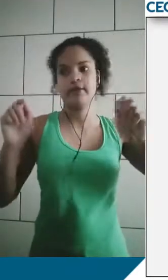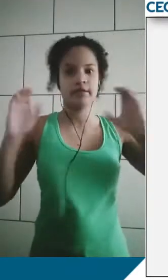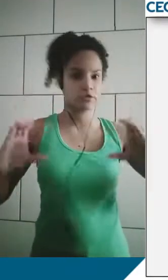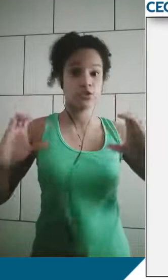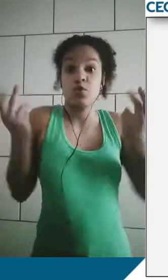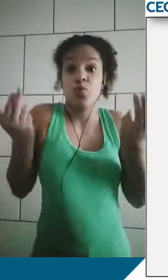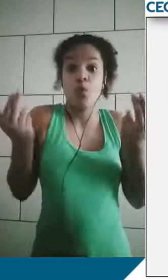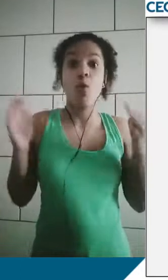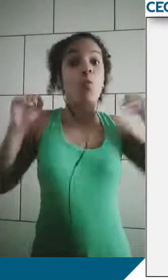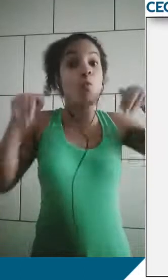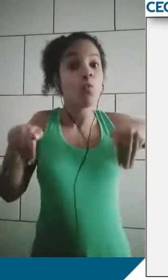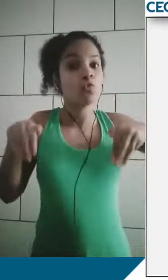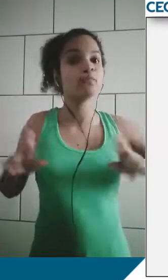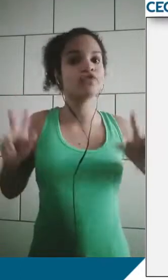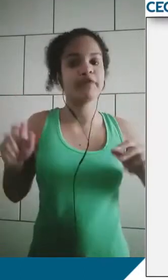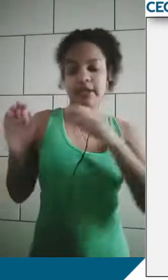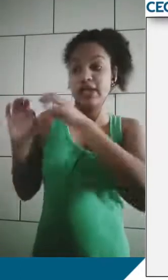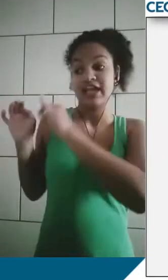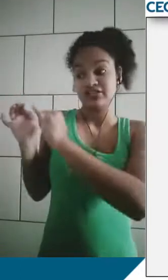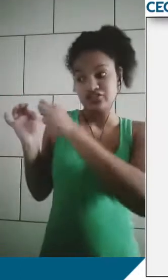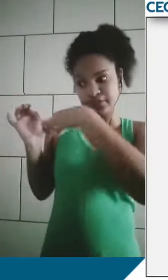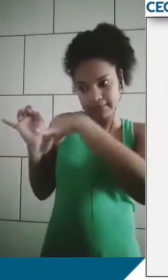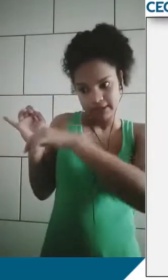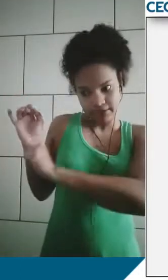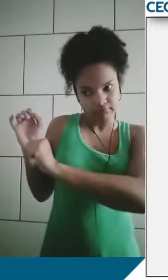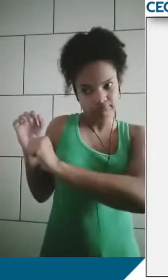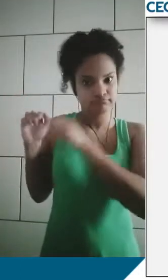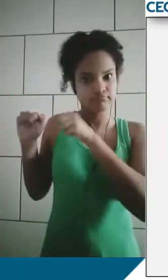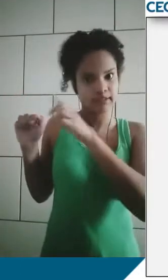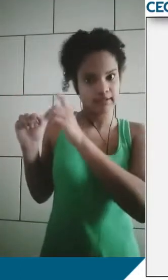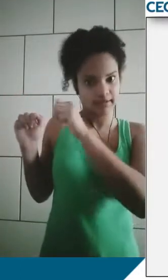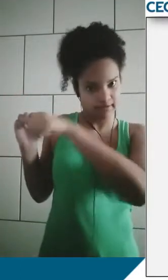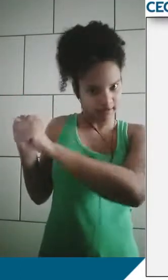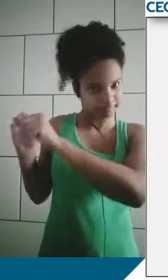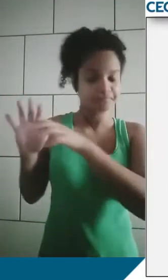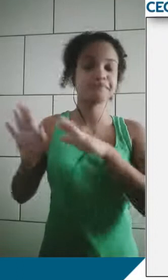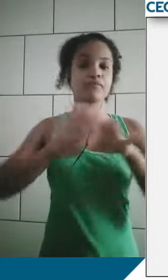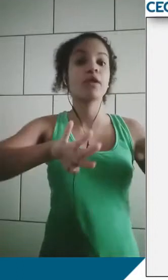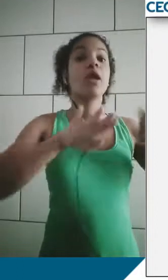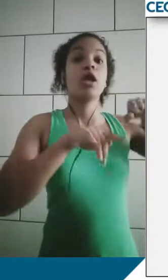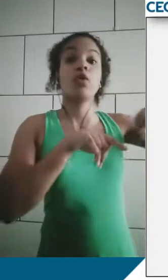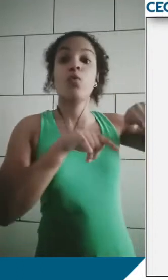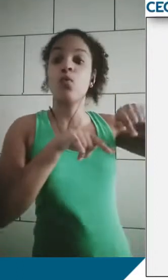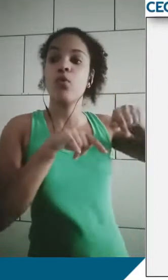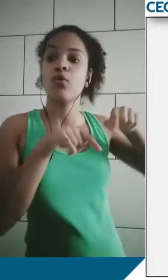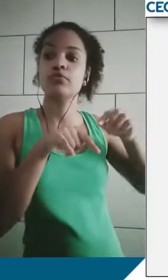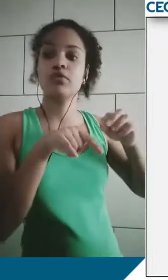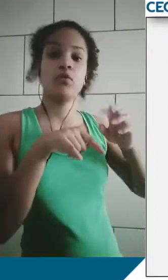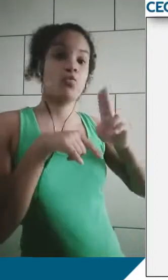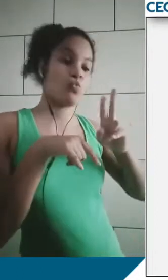e a timina no DNA e a uracila aparece no lugar da timina no RNA.